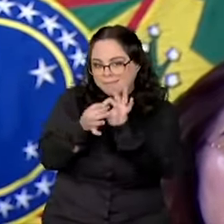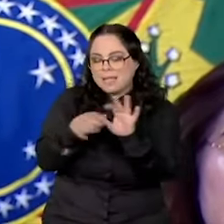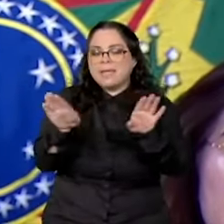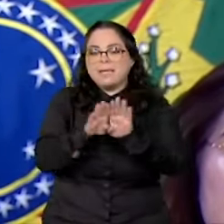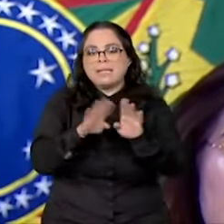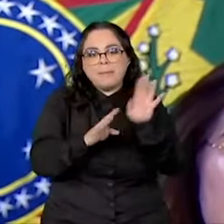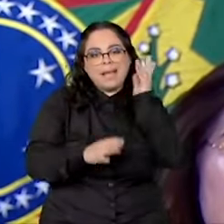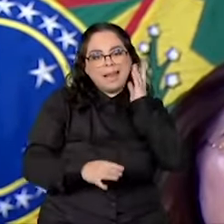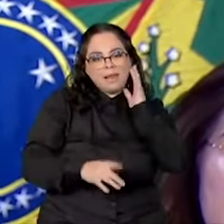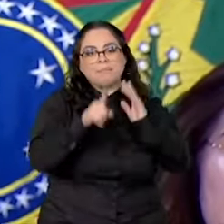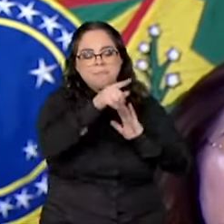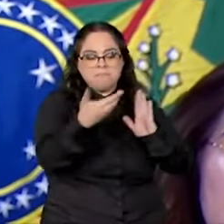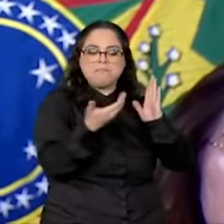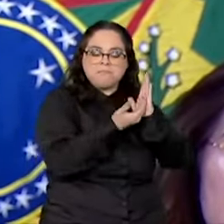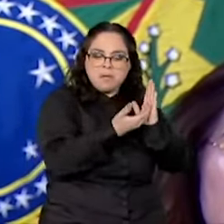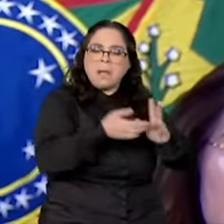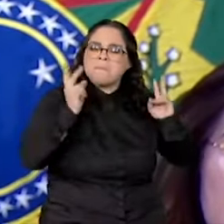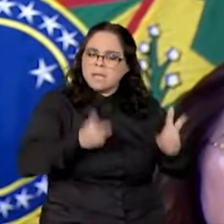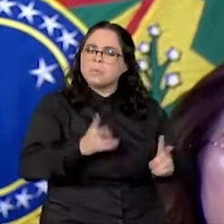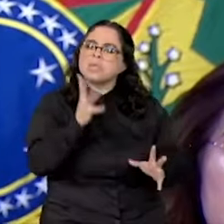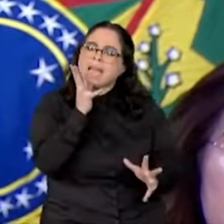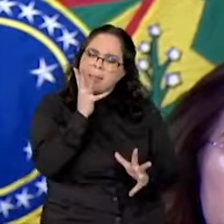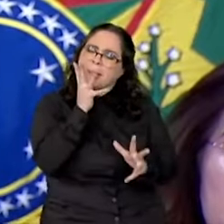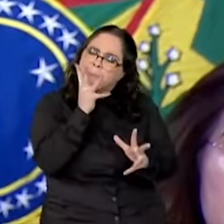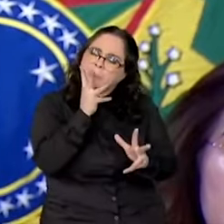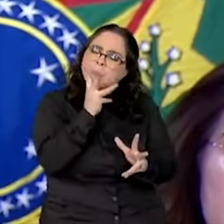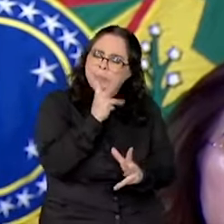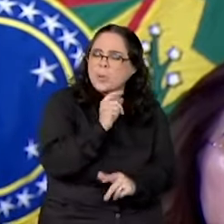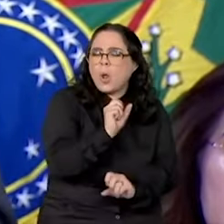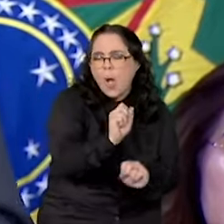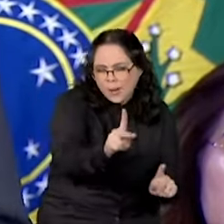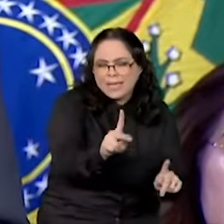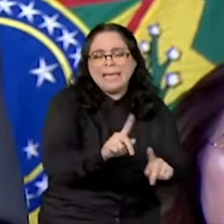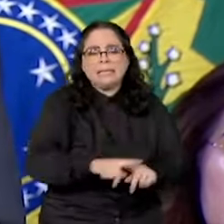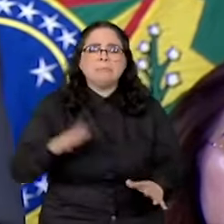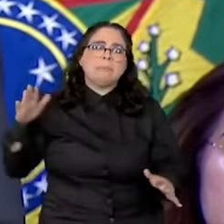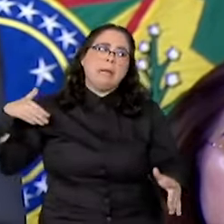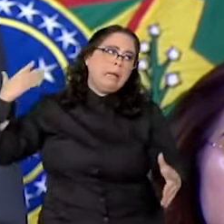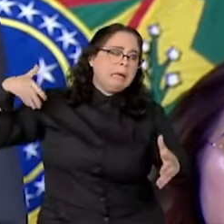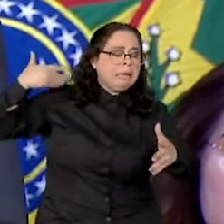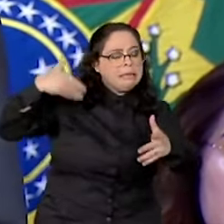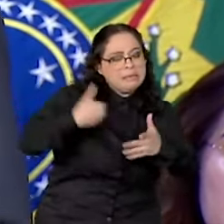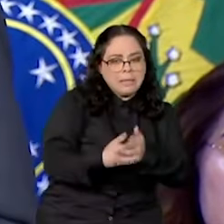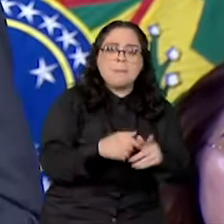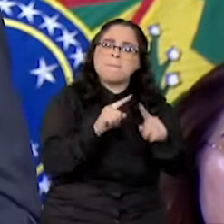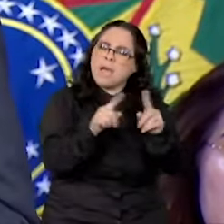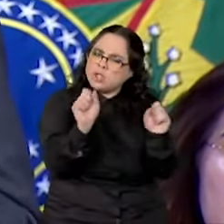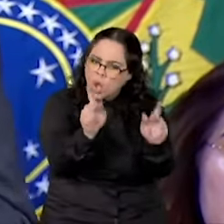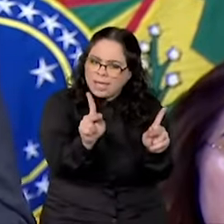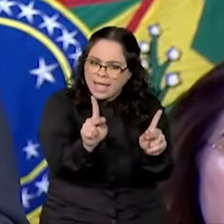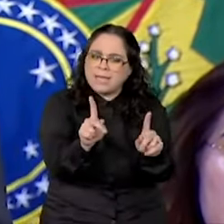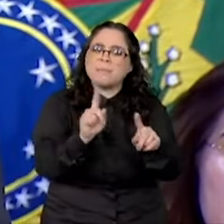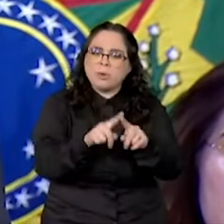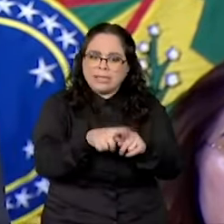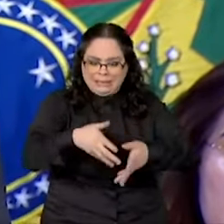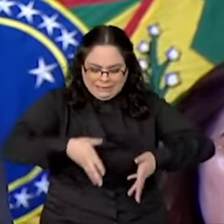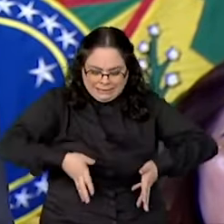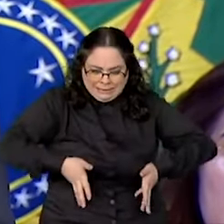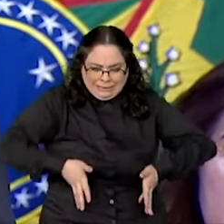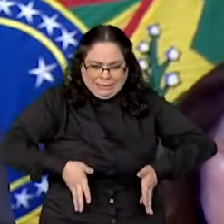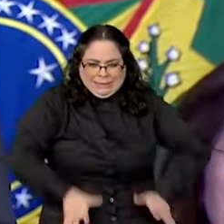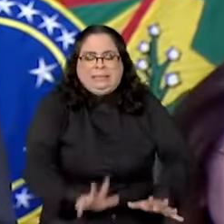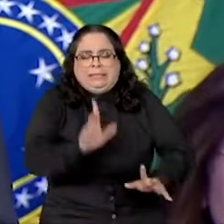Lira, dar parabéns à Câmara, mesmo que demorado, mesmo que muito demorado, porque é um parto muito